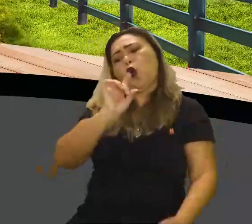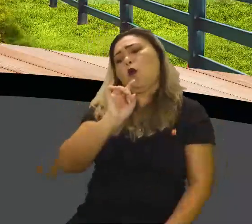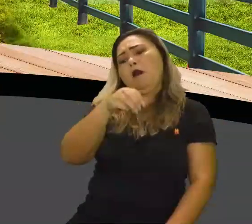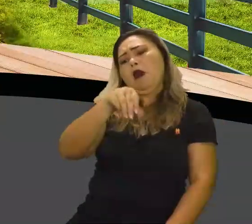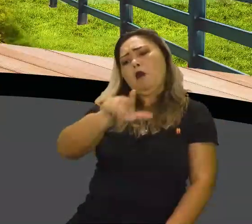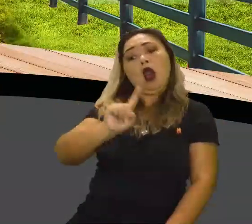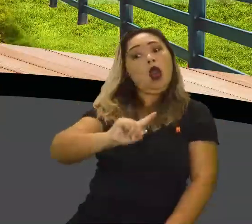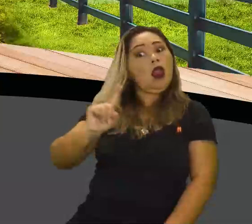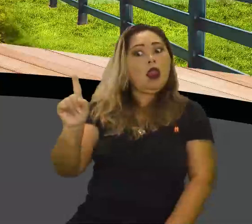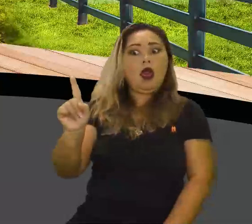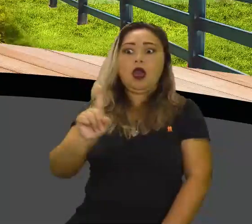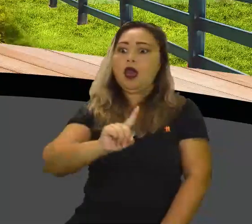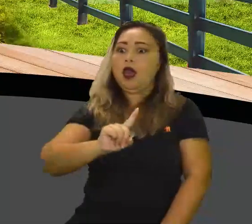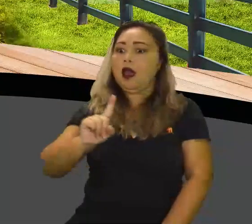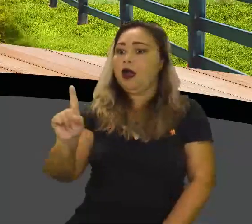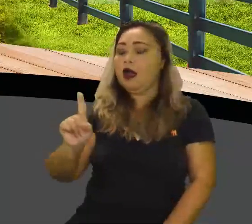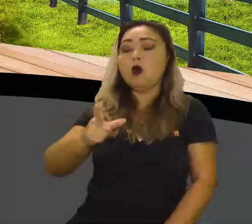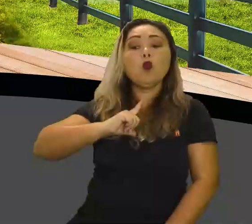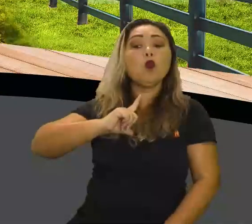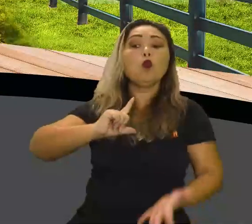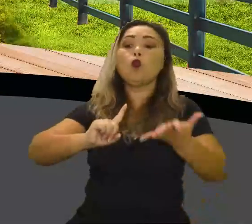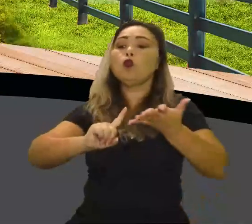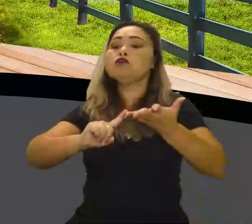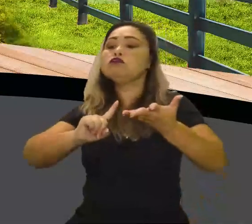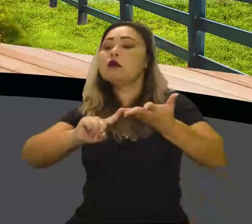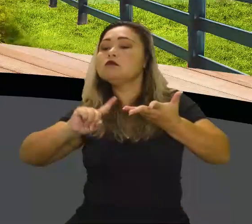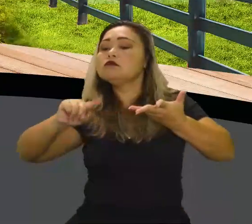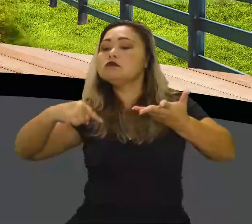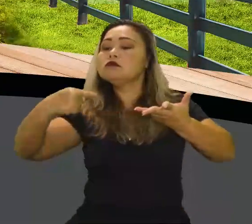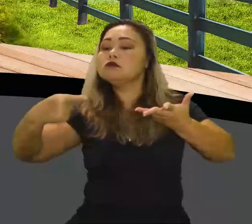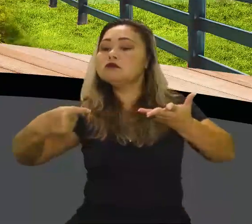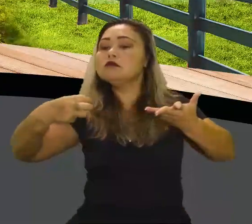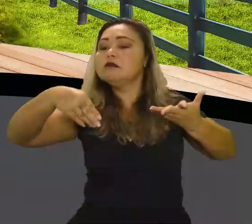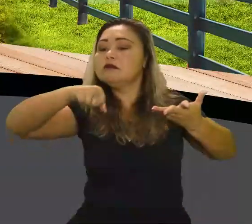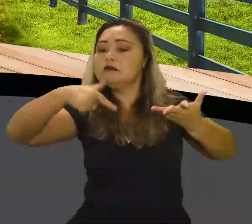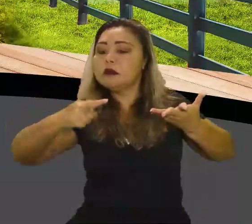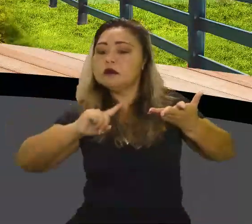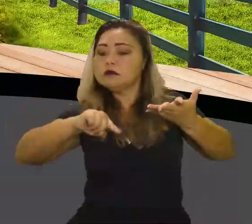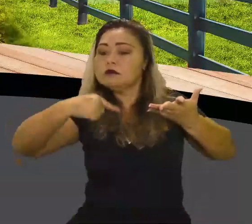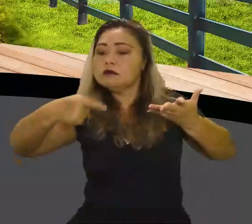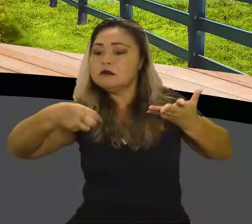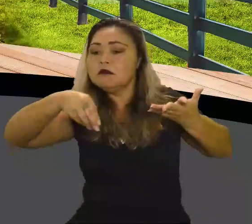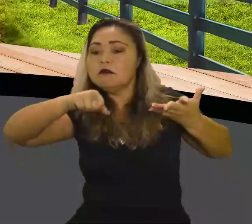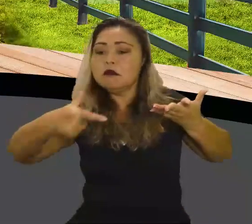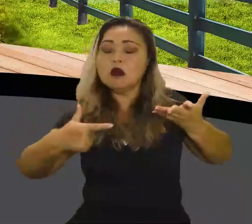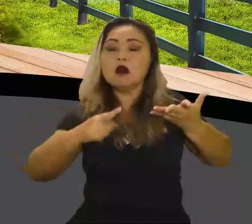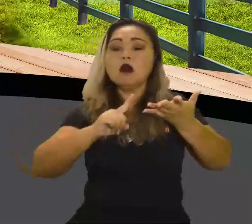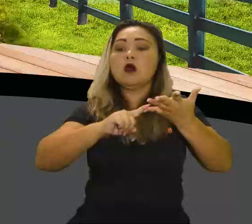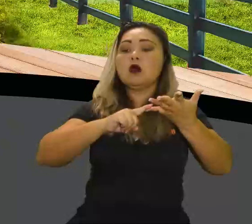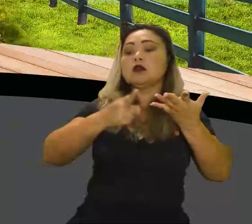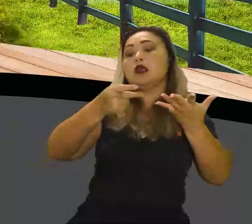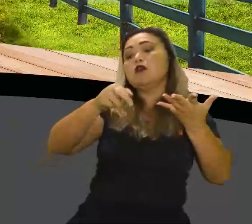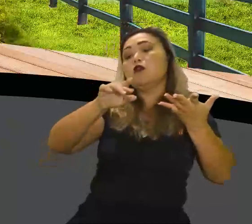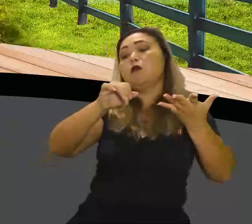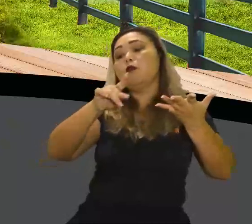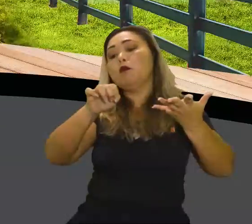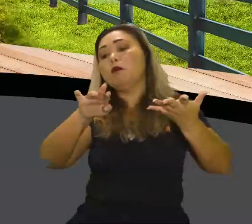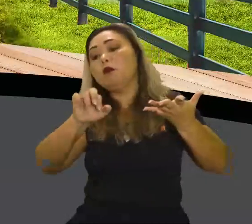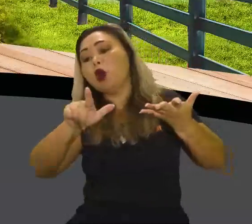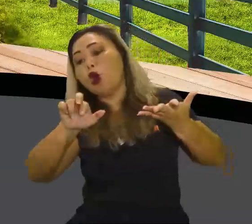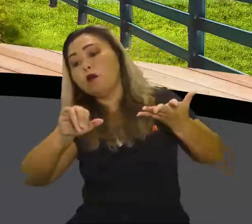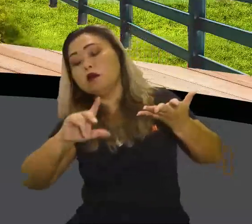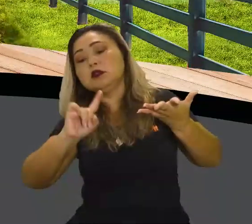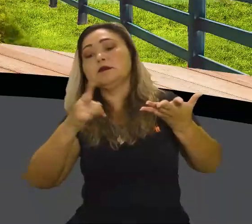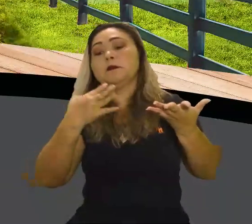Só o mel? Não. Tem outros processos que vêm do mel, né? Os derivados, tem o própolis,